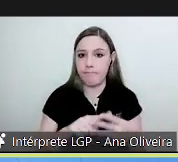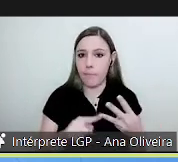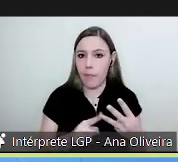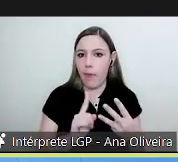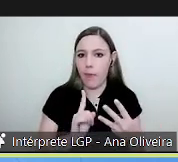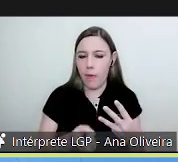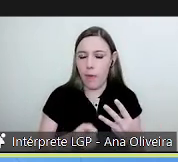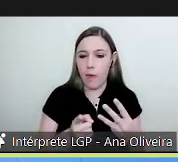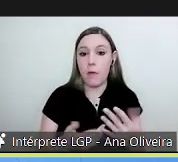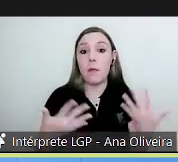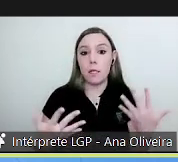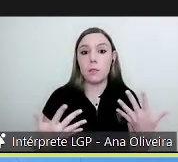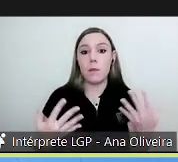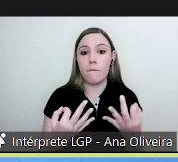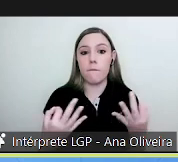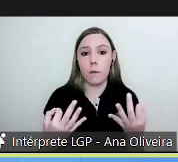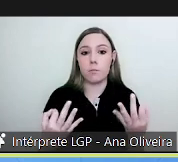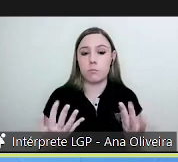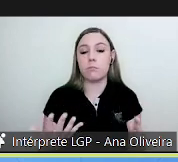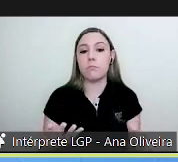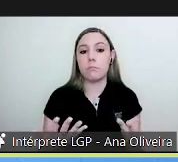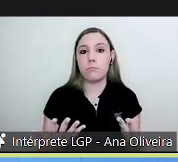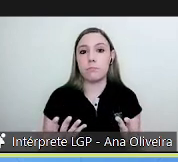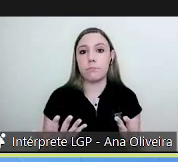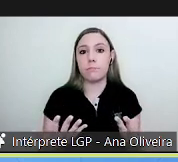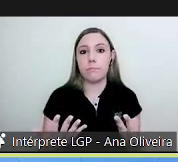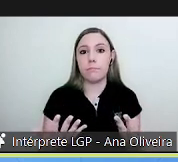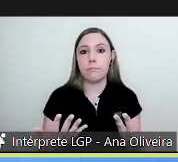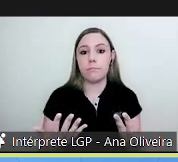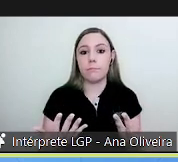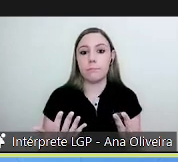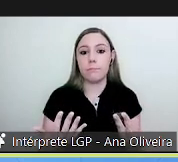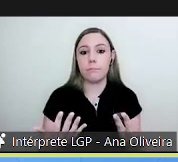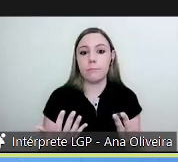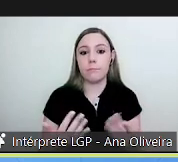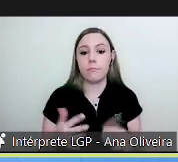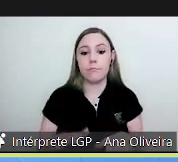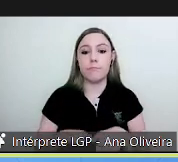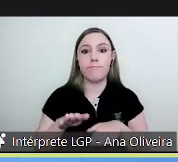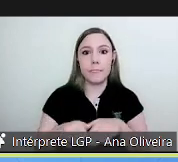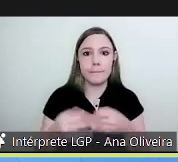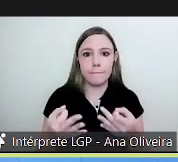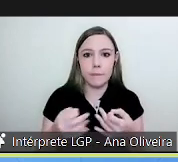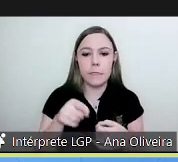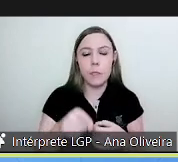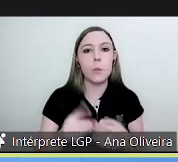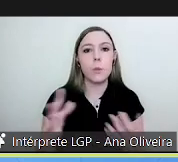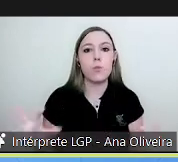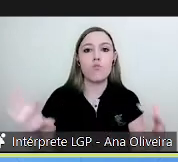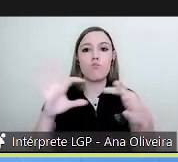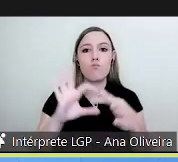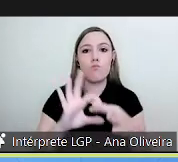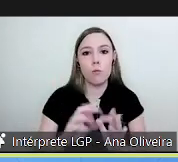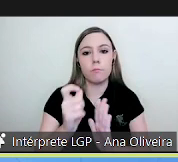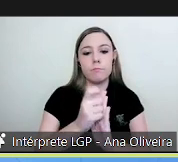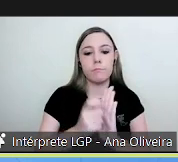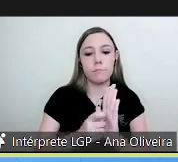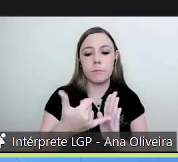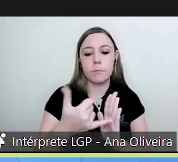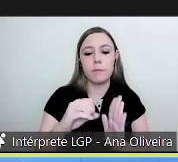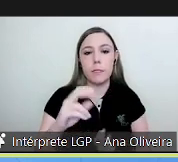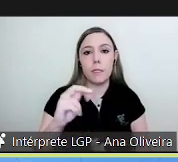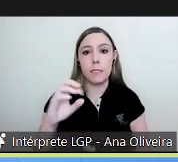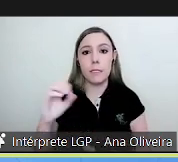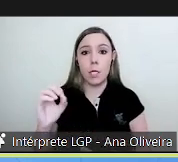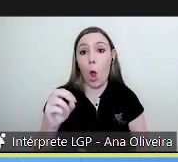que o passo que não podíamos deixar de dar foi ligar isto à Agenda 2030 das Nações